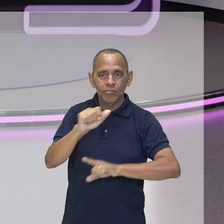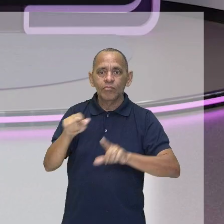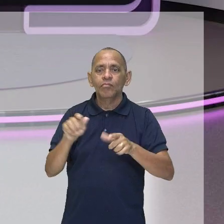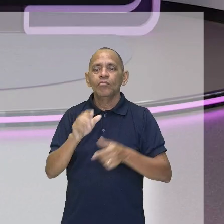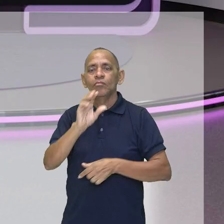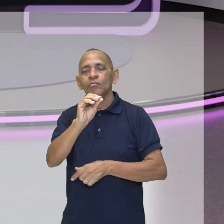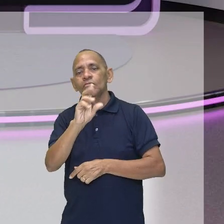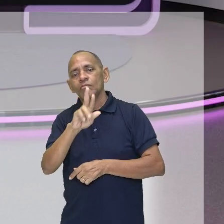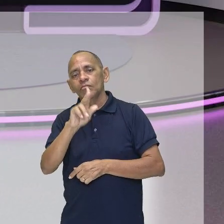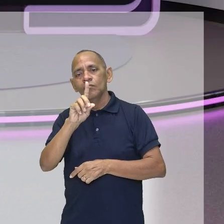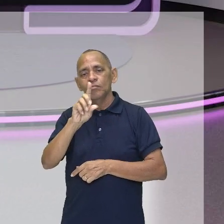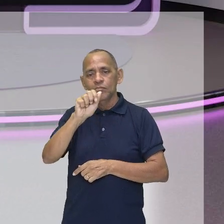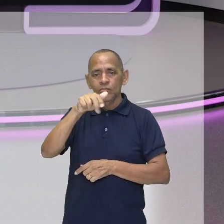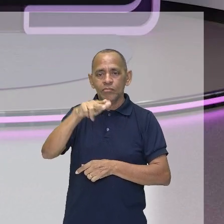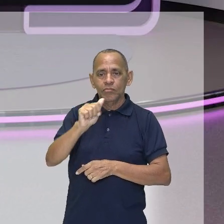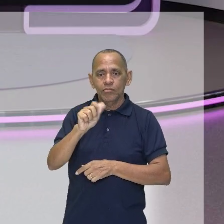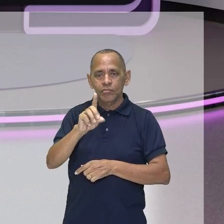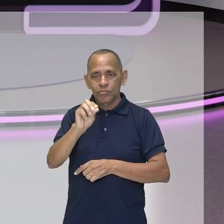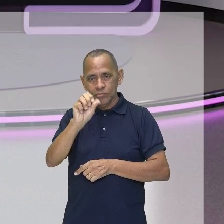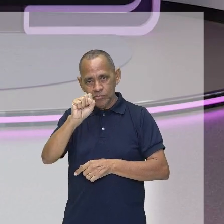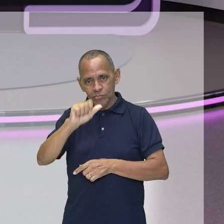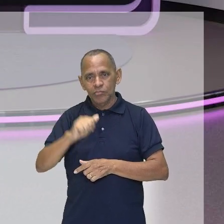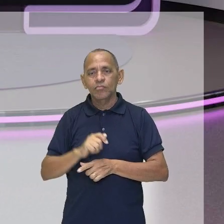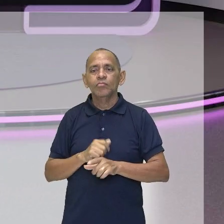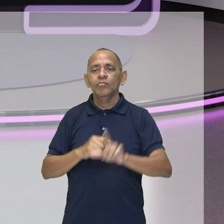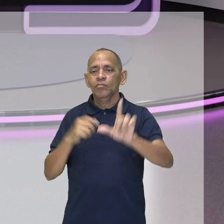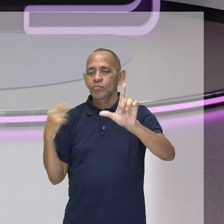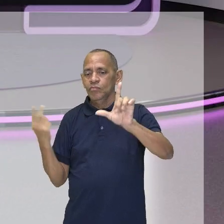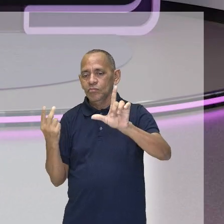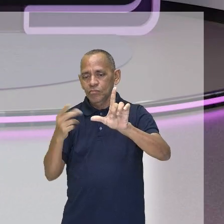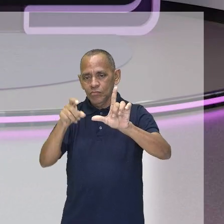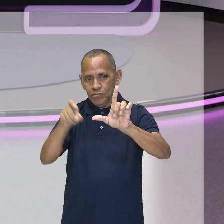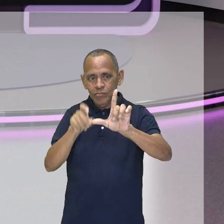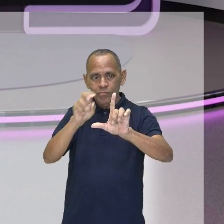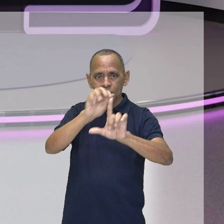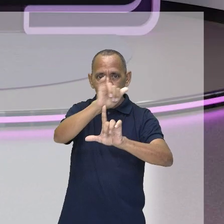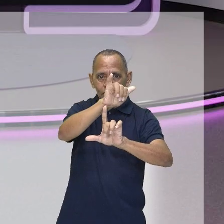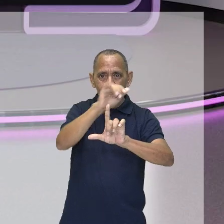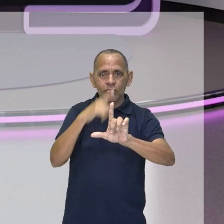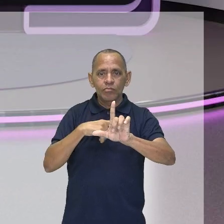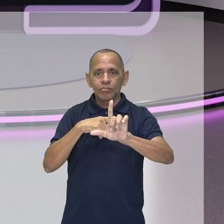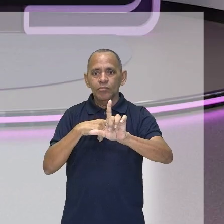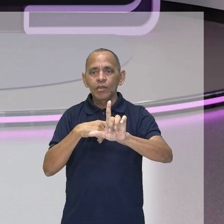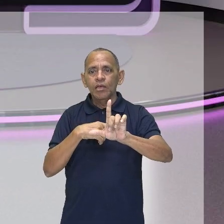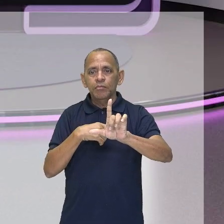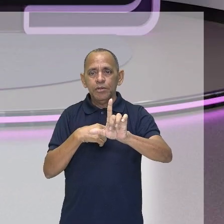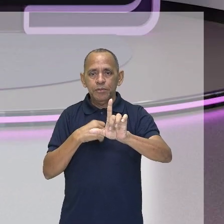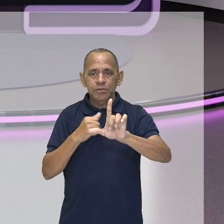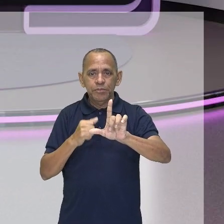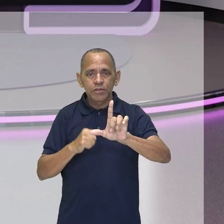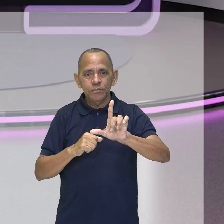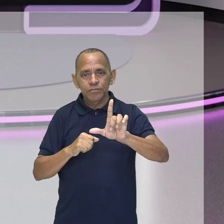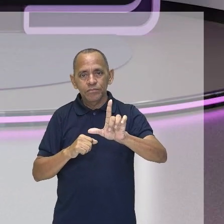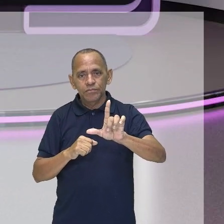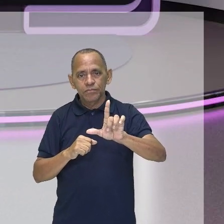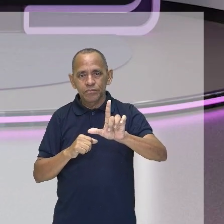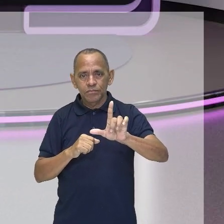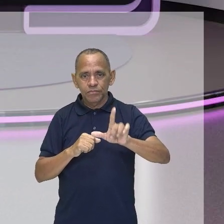Nós colocaremos ali o valor de x e o valor de y. Então, teremos aqui um par ordenado e